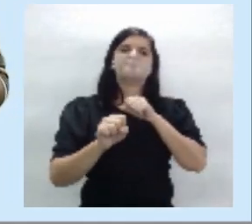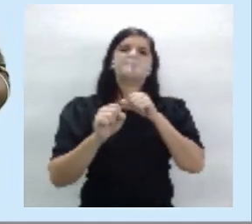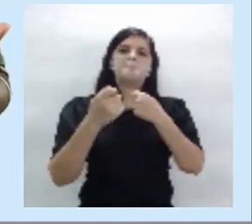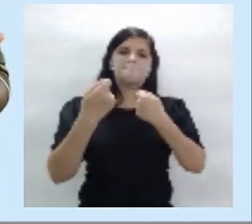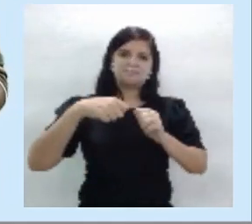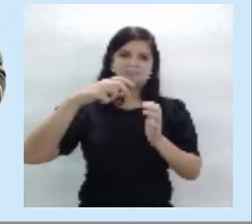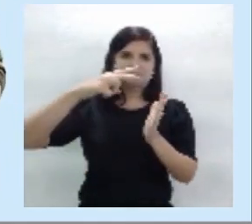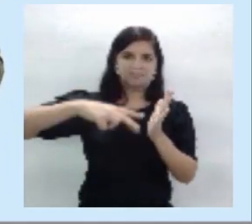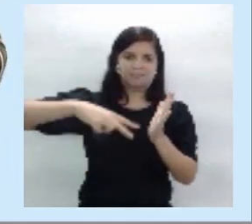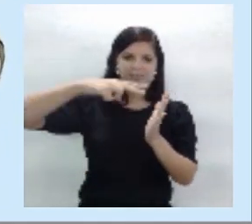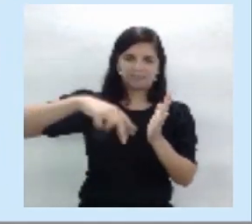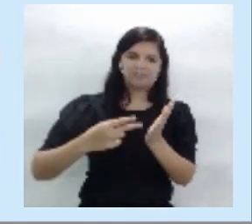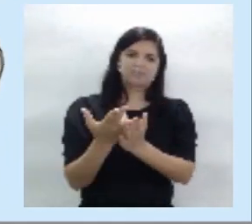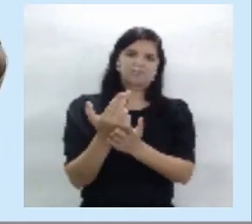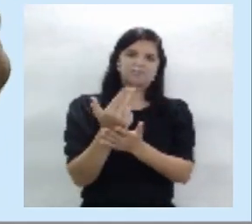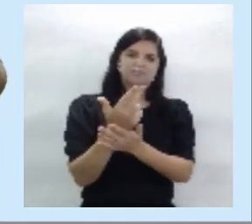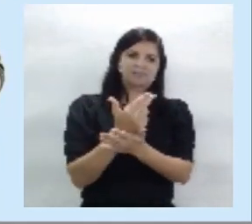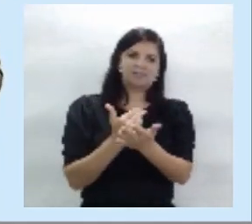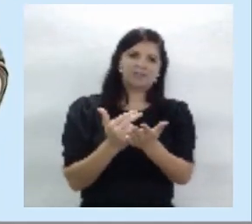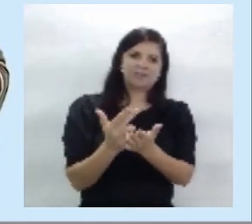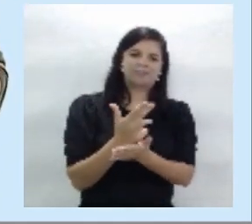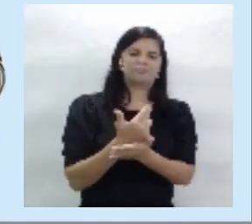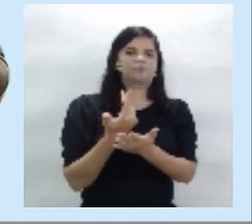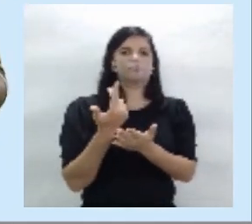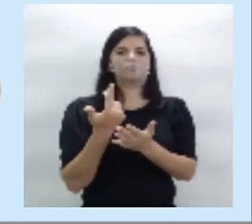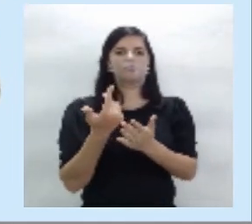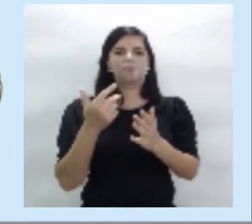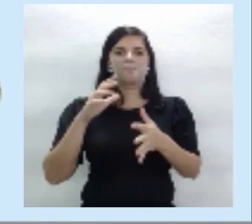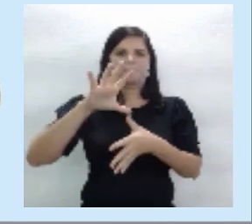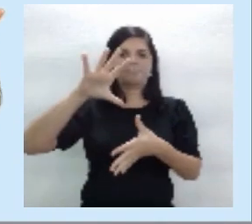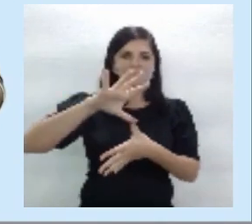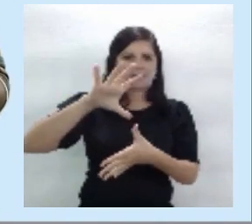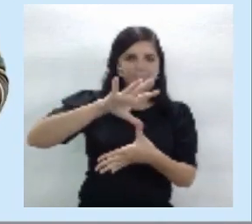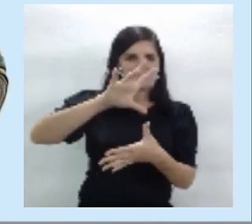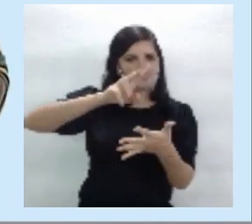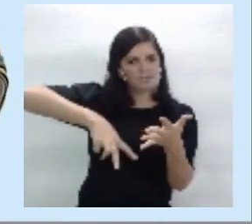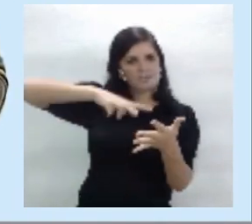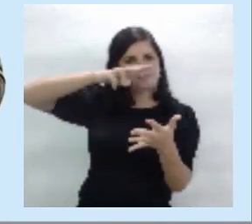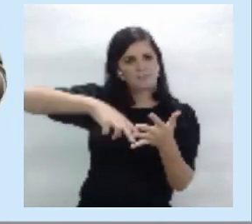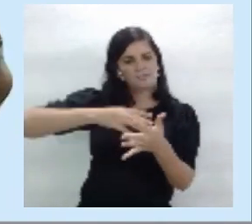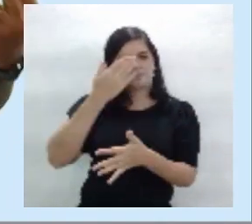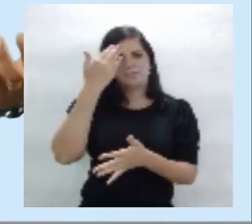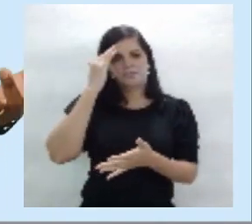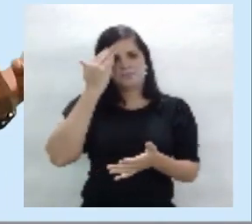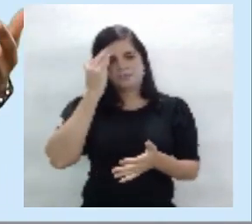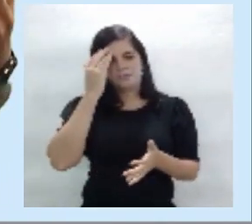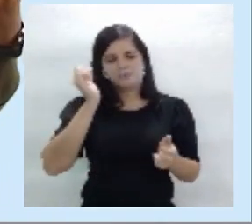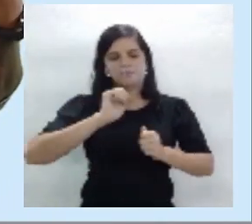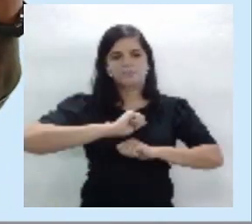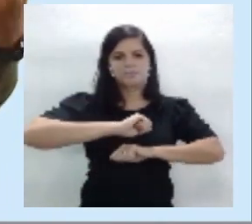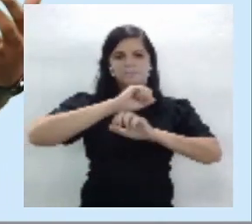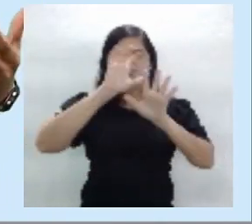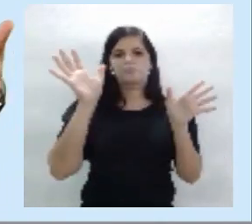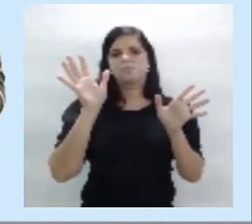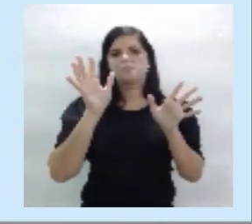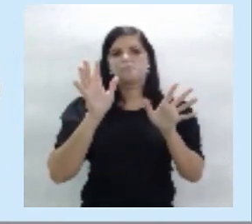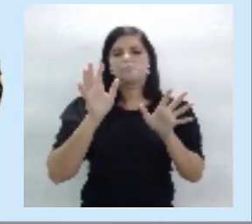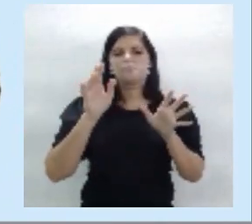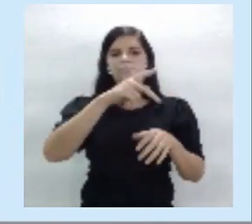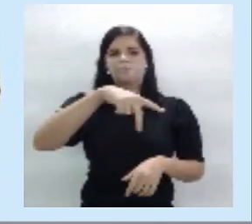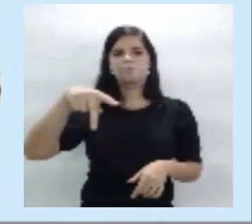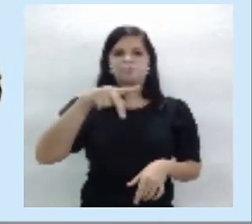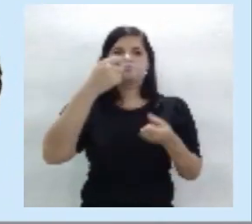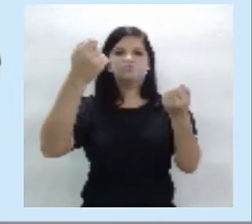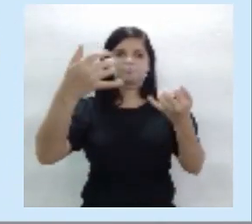ler esses gráficos, saibam ler também os mapas, tá? Para que consigam compreender o que o professor vai